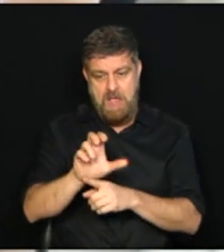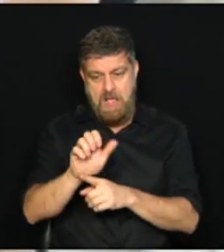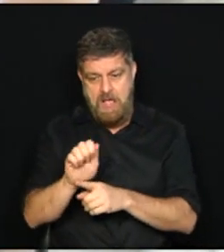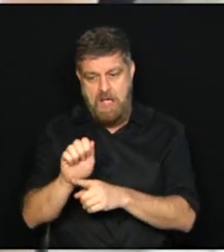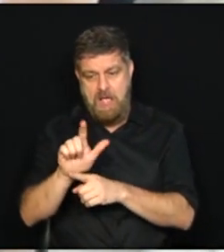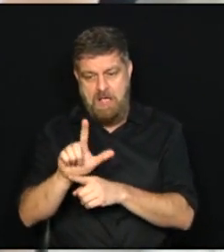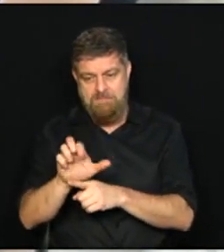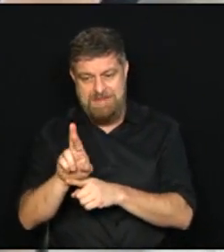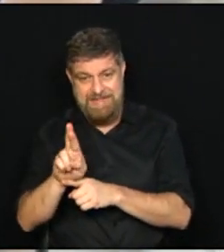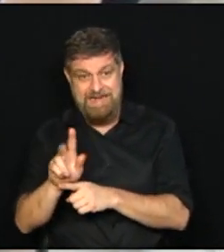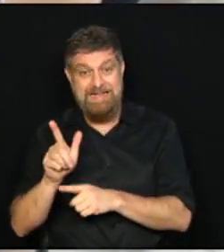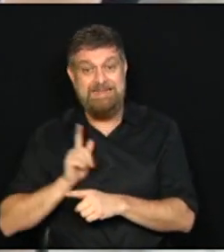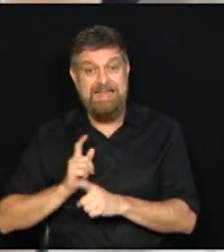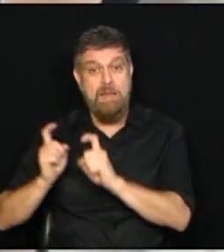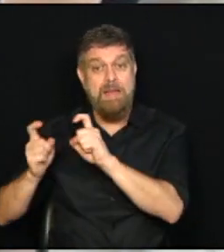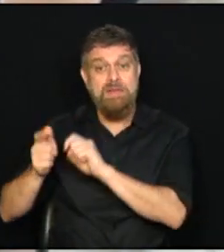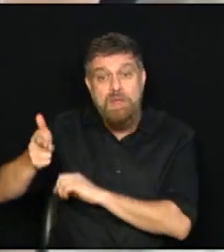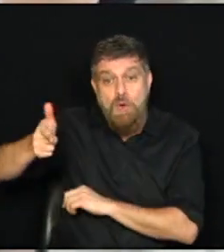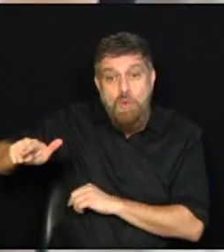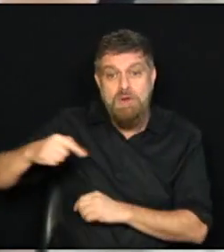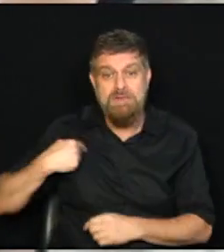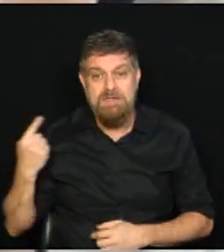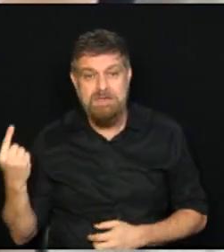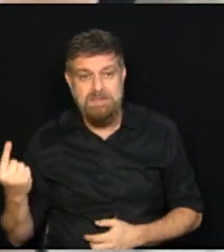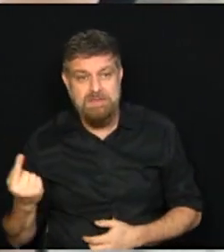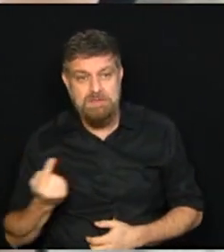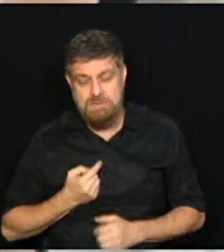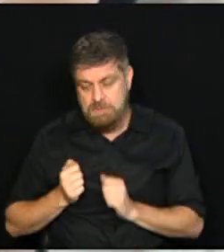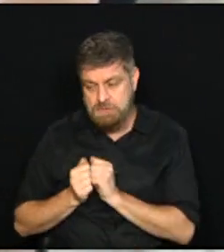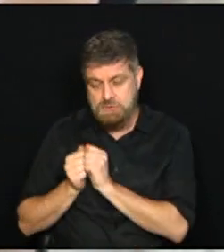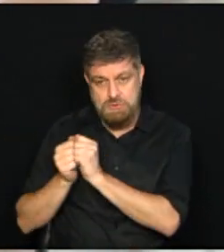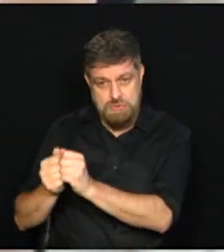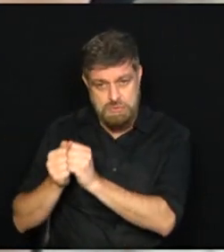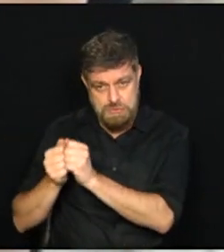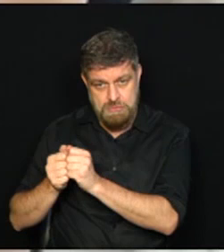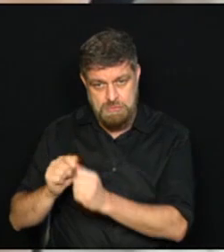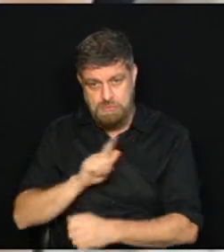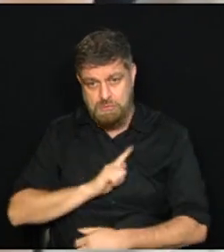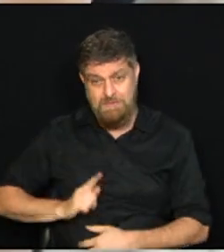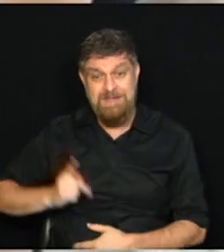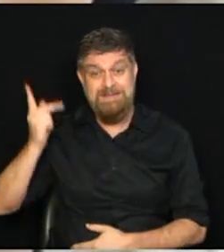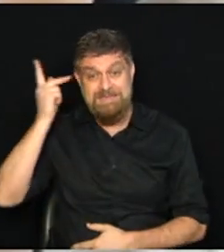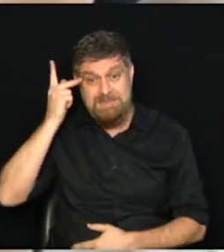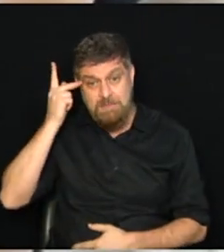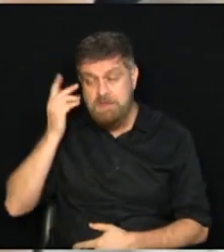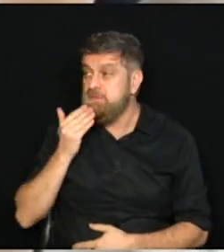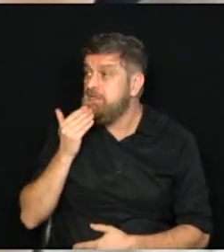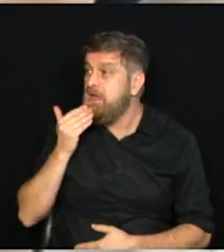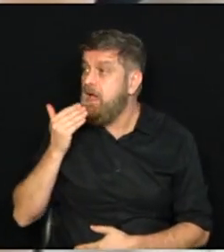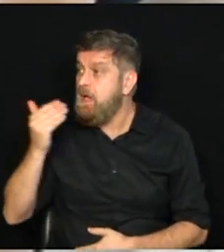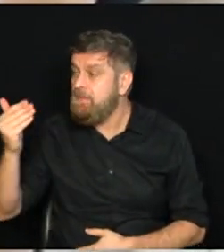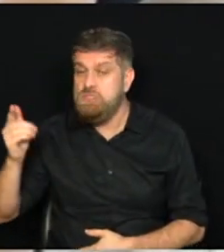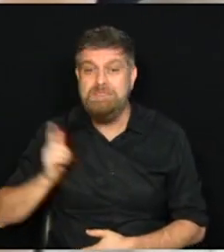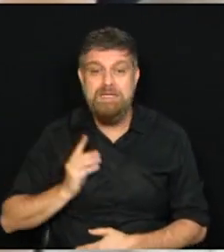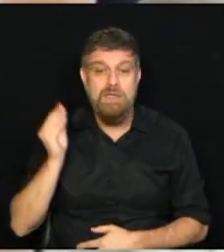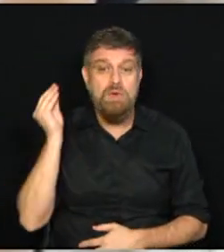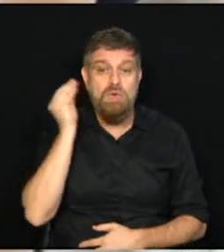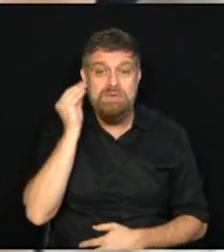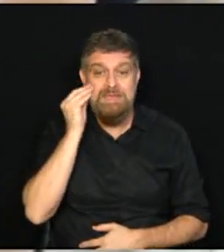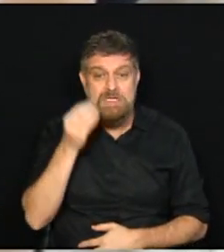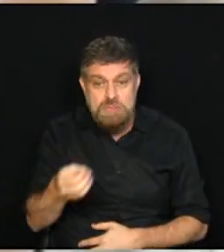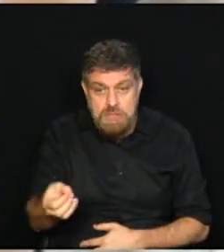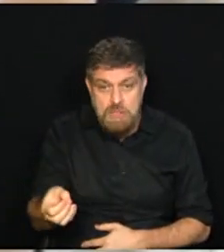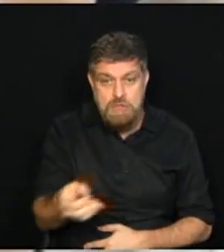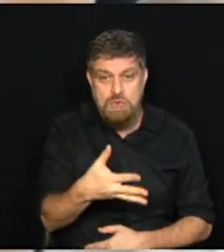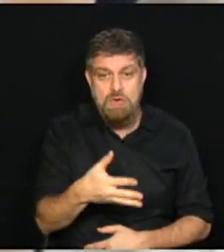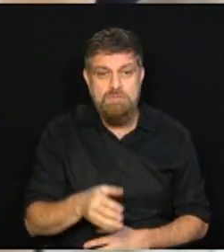outra reunião, que nós estamos pleiteando junto ao Estado um novo tipo de teste, que é esse teste que é